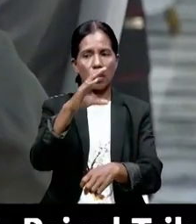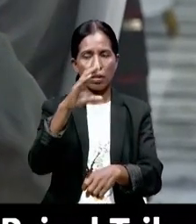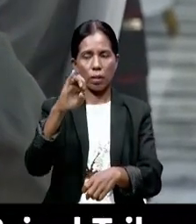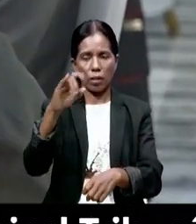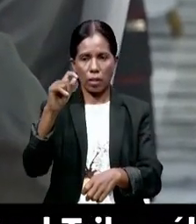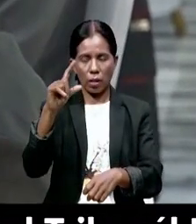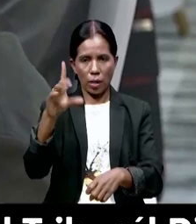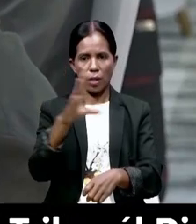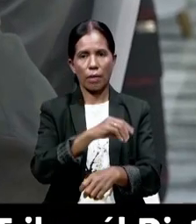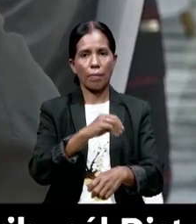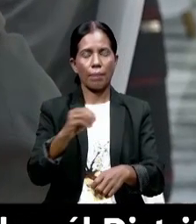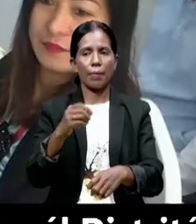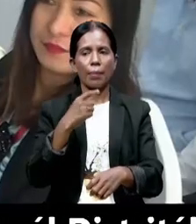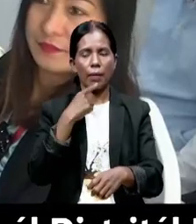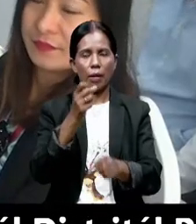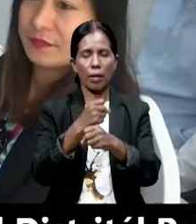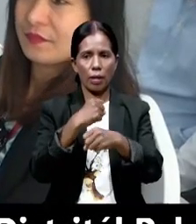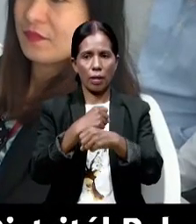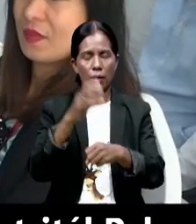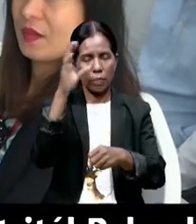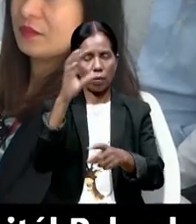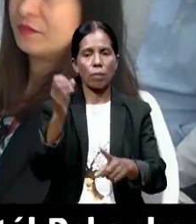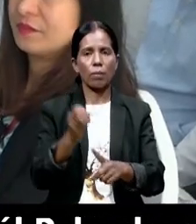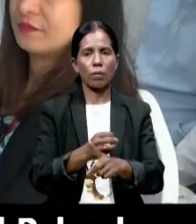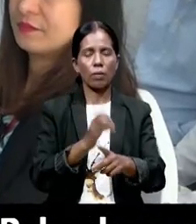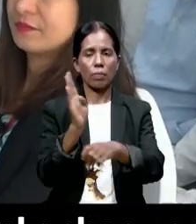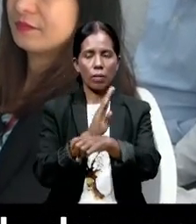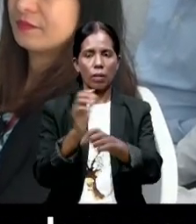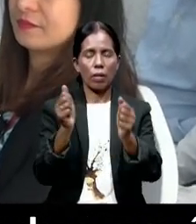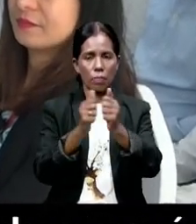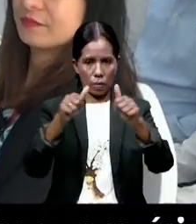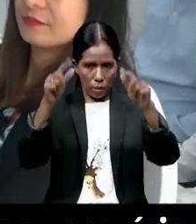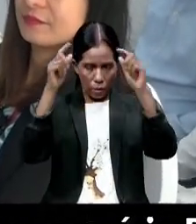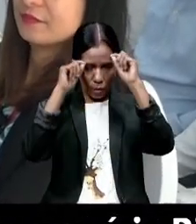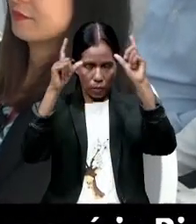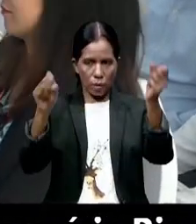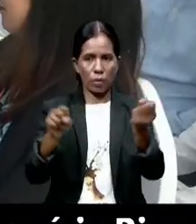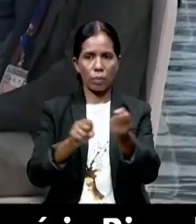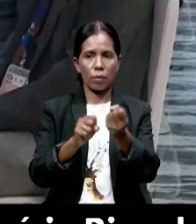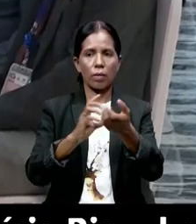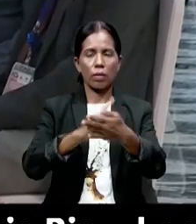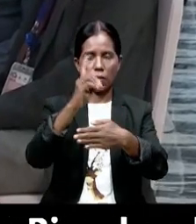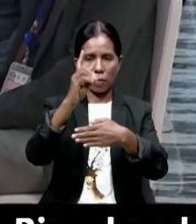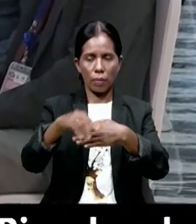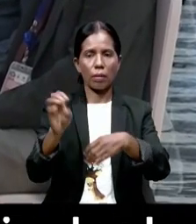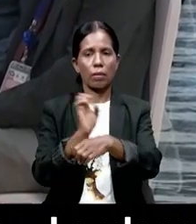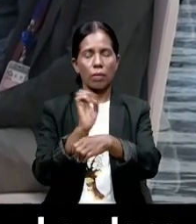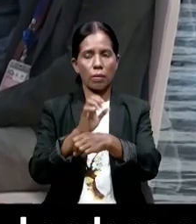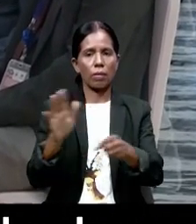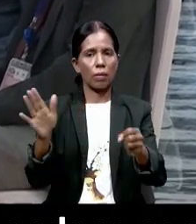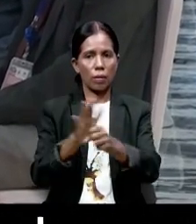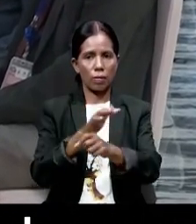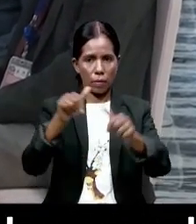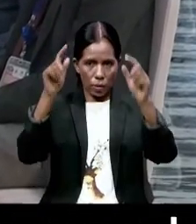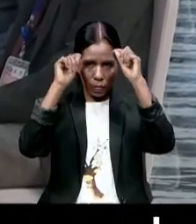Indústria Timor-Leste, no Trade Invest realiza a tua oportunidade de negócio com a mútua que é Timor-Leste, por suporte ao desenvolvimento econômico sustentável de